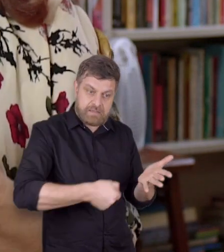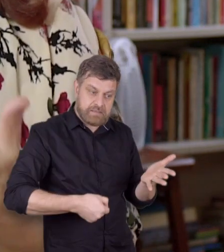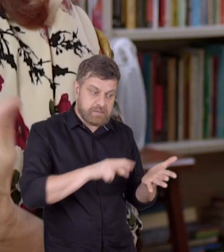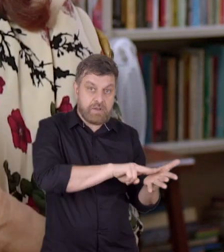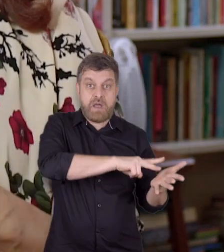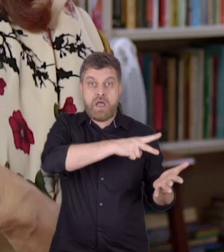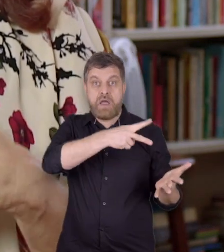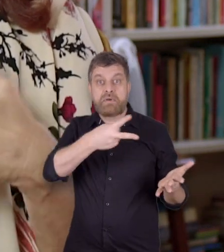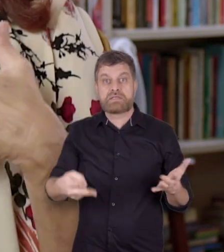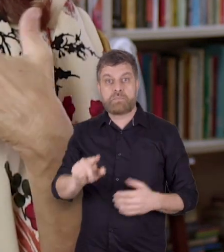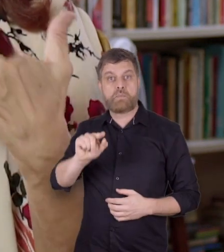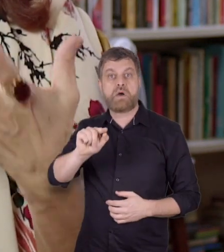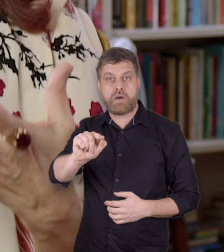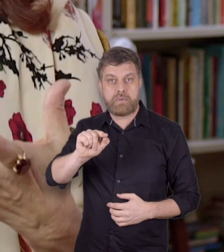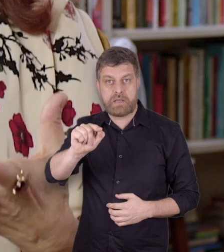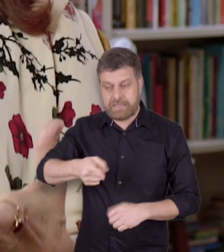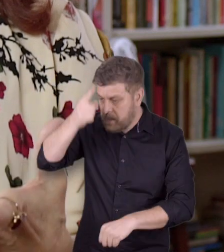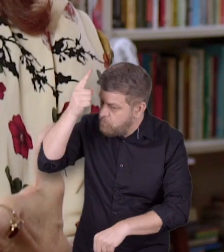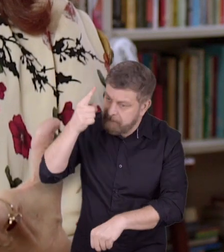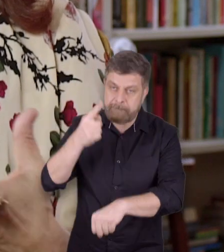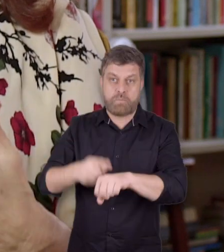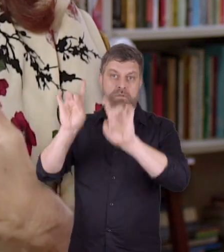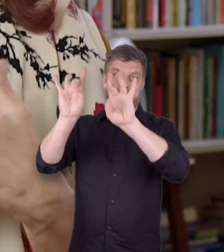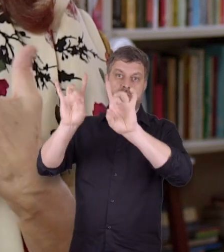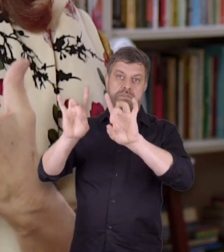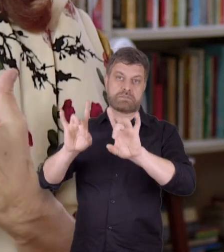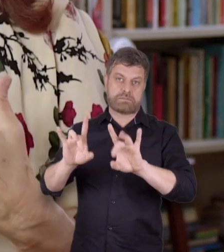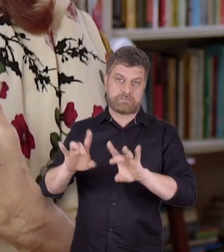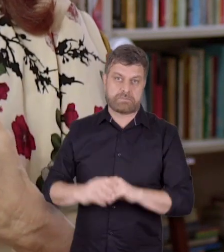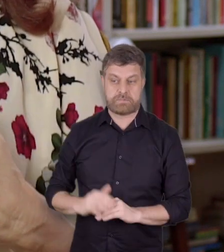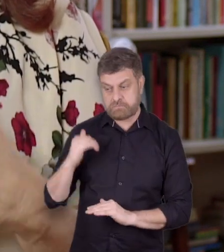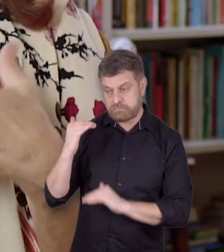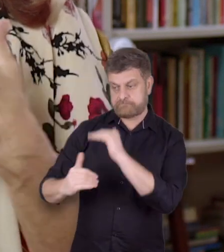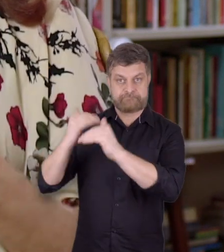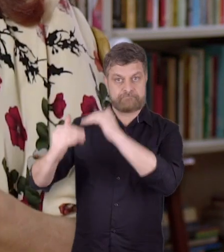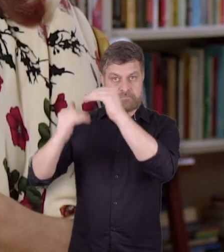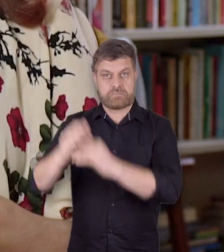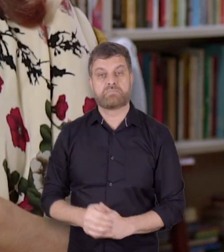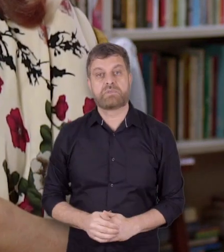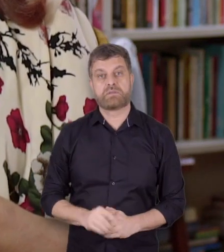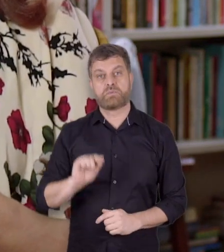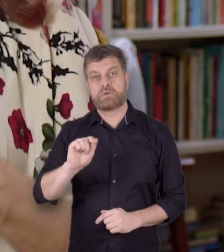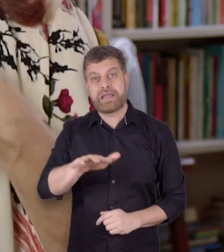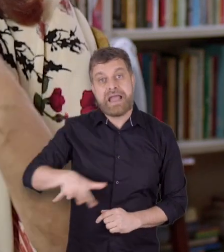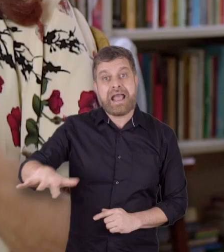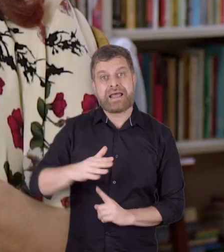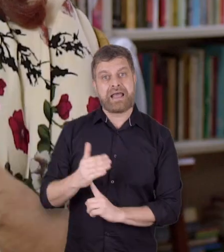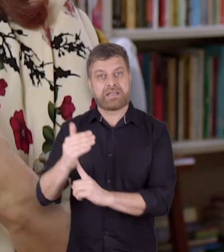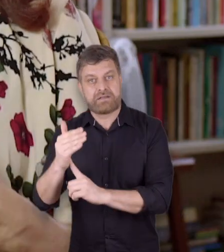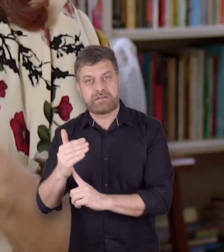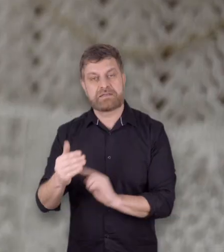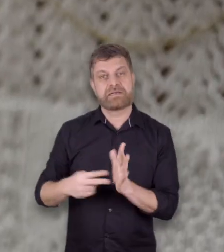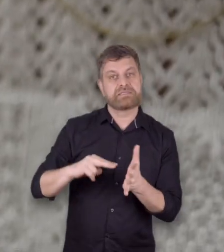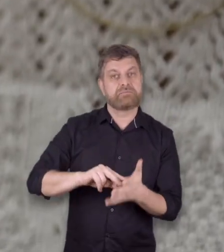nós passamos para um outro grande momento de avanço nas tecnologias, que